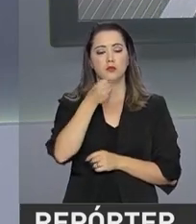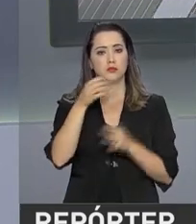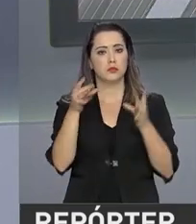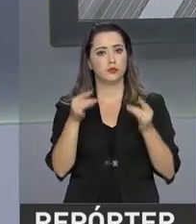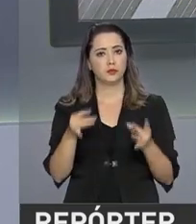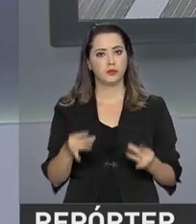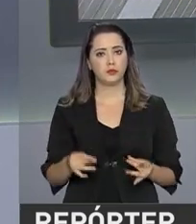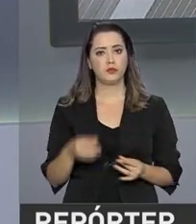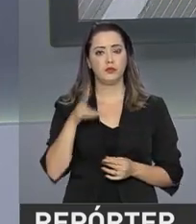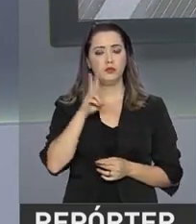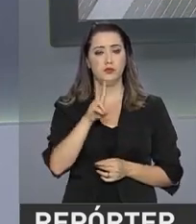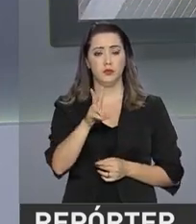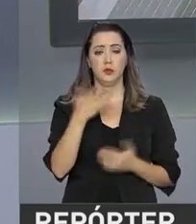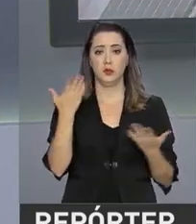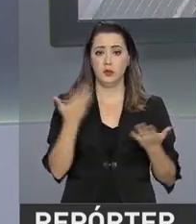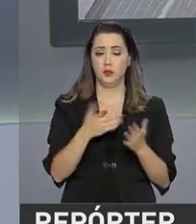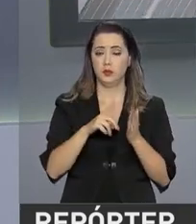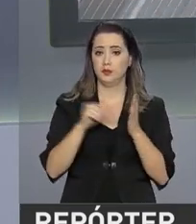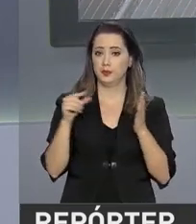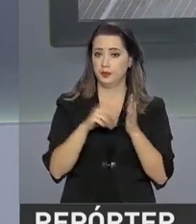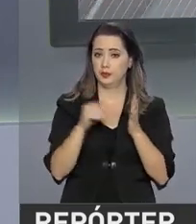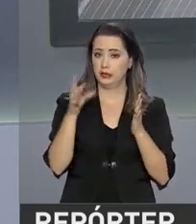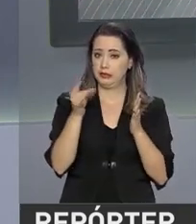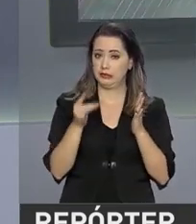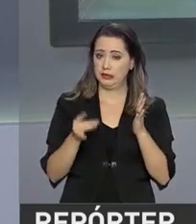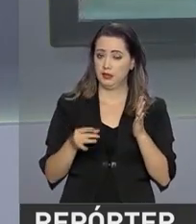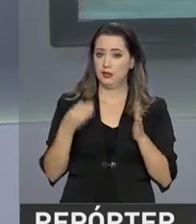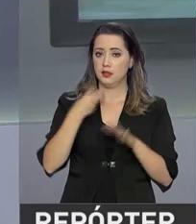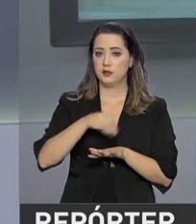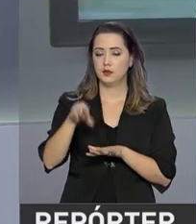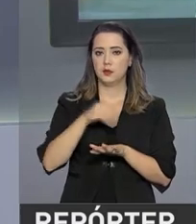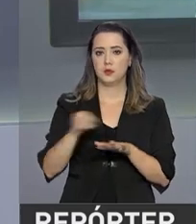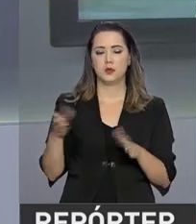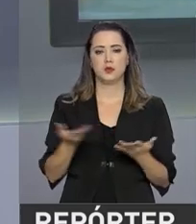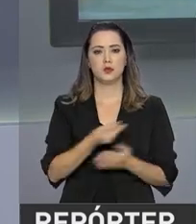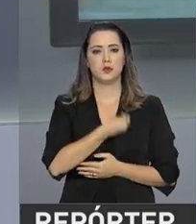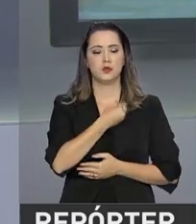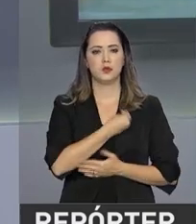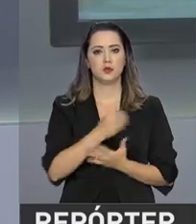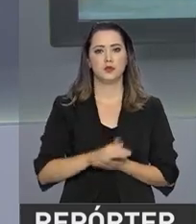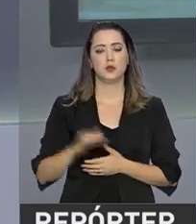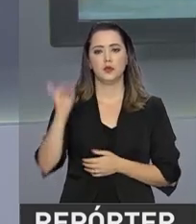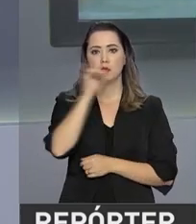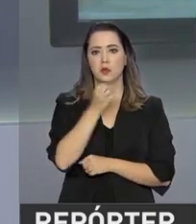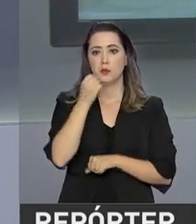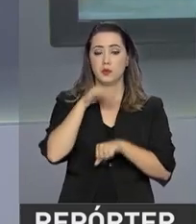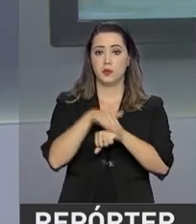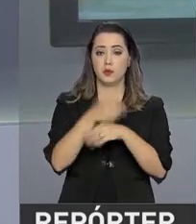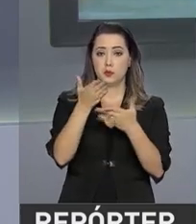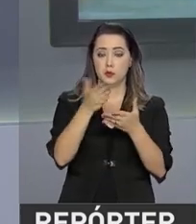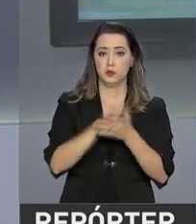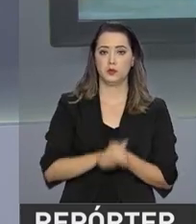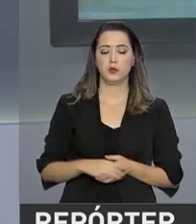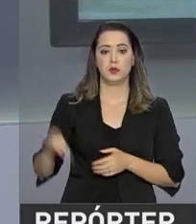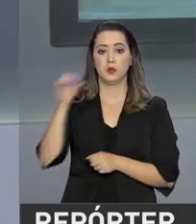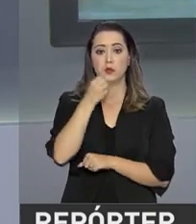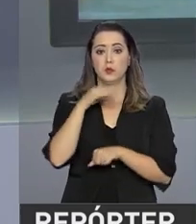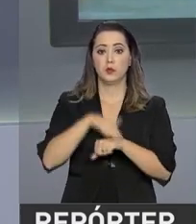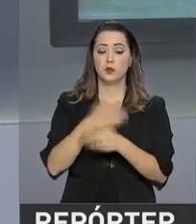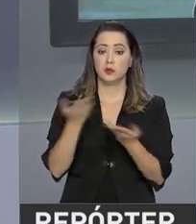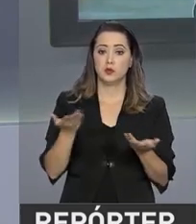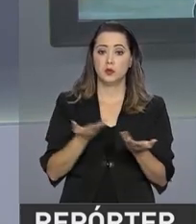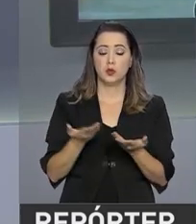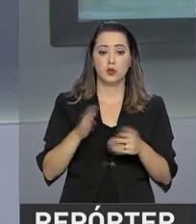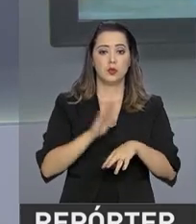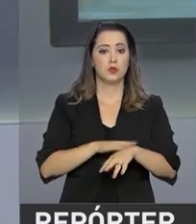repórter pablo um dia em que está no palácio do planalto tem mais detalhes pra gente ao vivo ou a pablo boa noite noite roberto então nesse momento